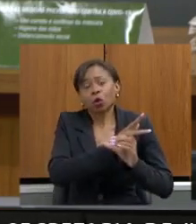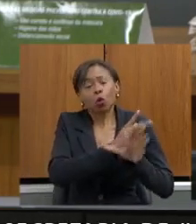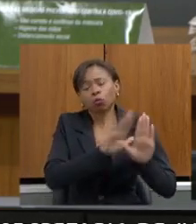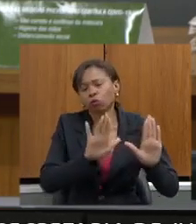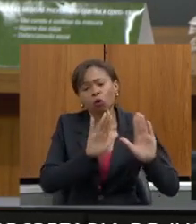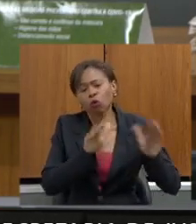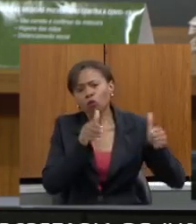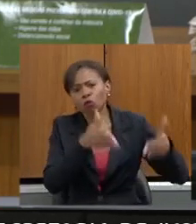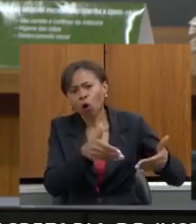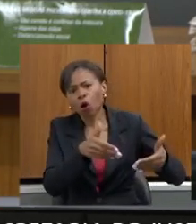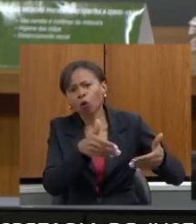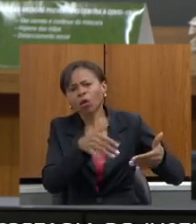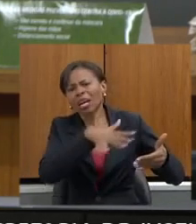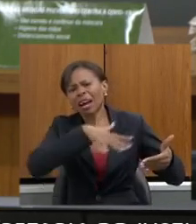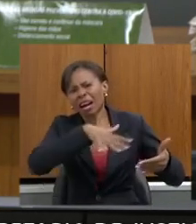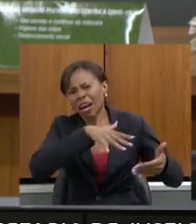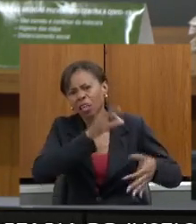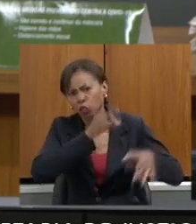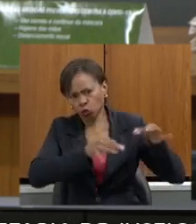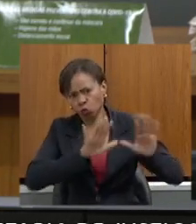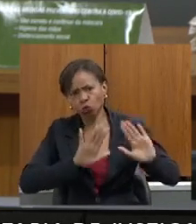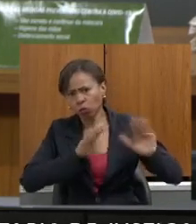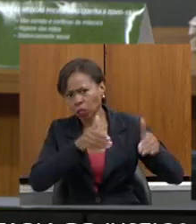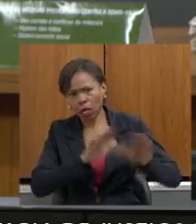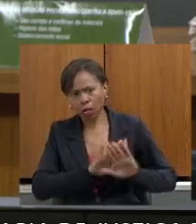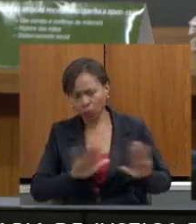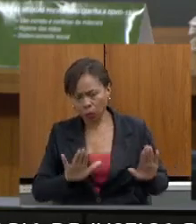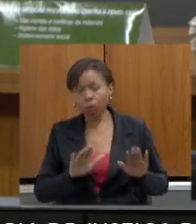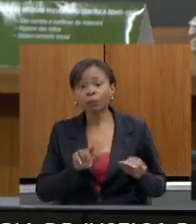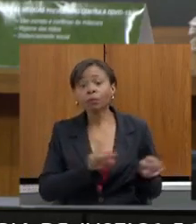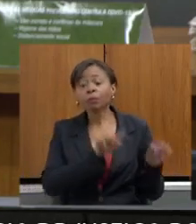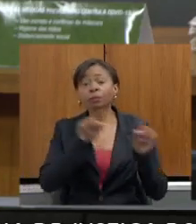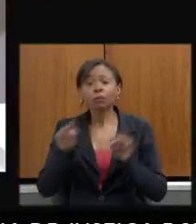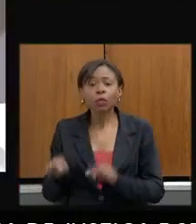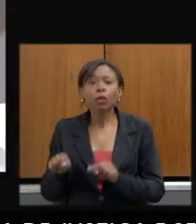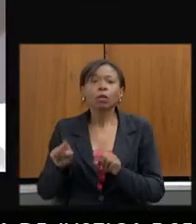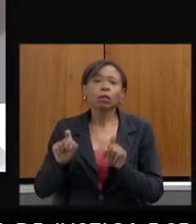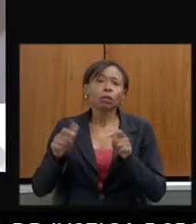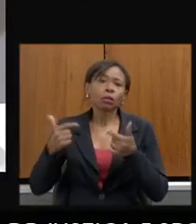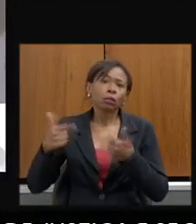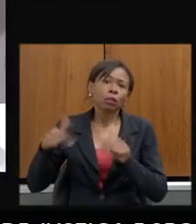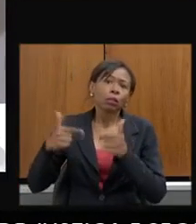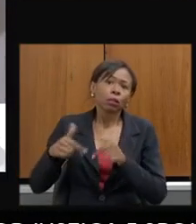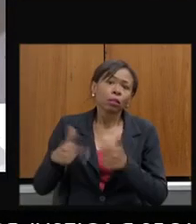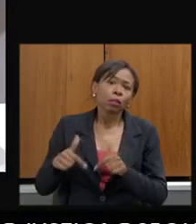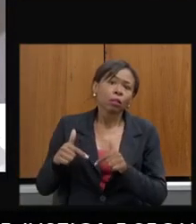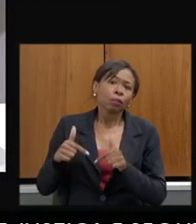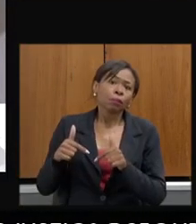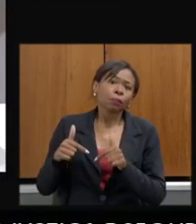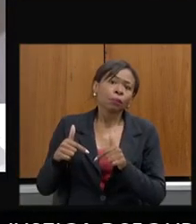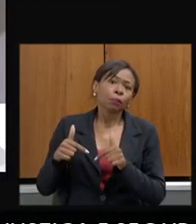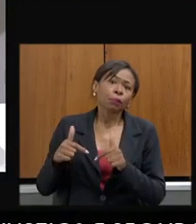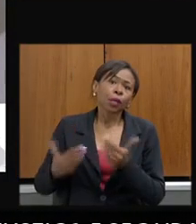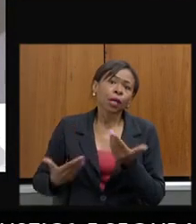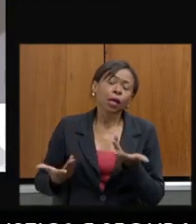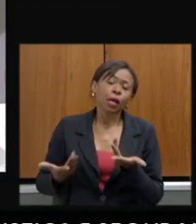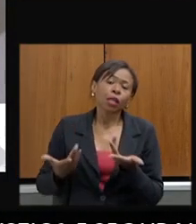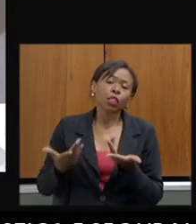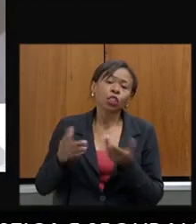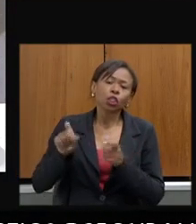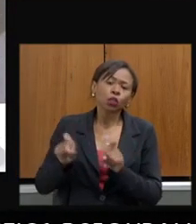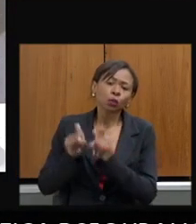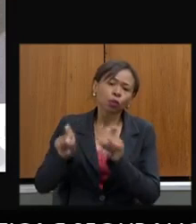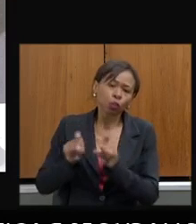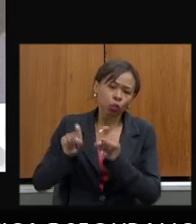isso tá em andamento ainda pode passar serviços dígitos serviços digitais do